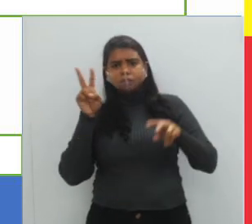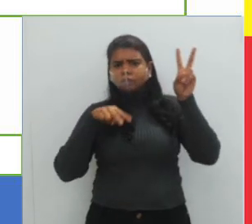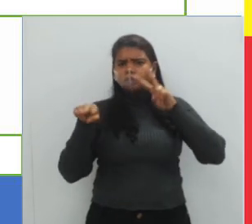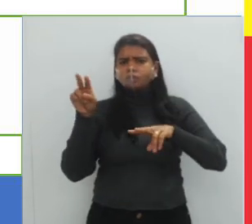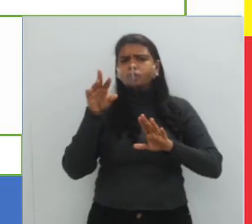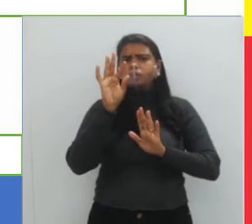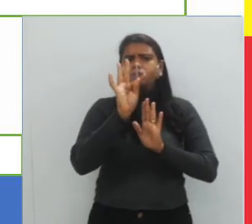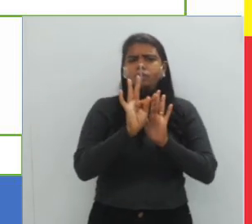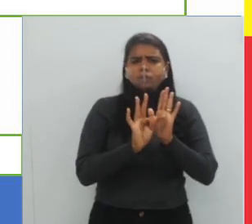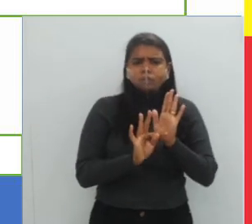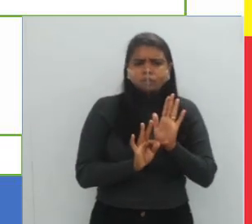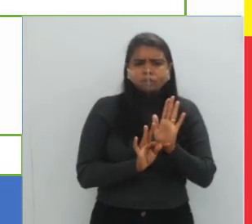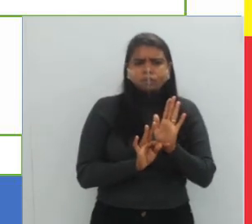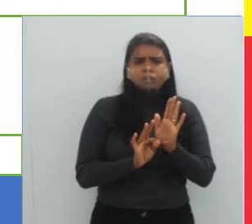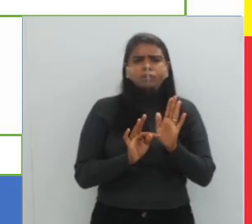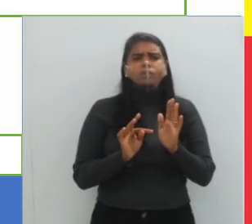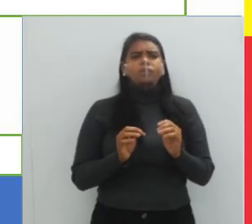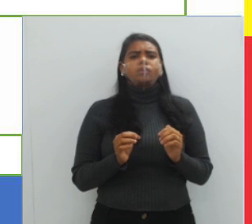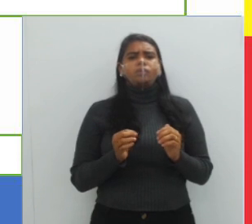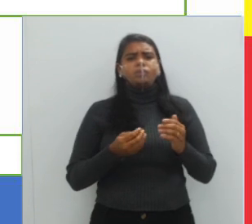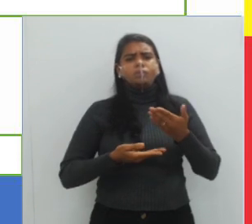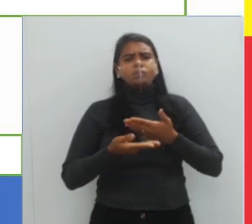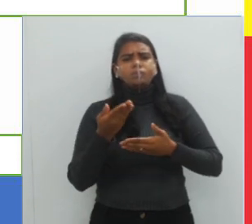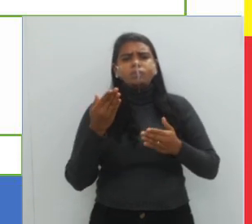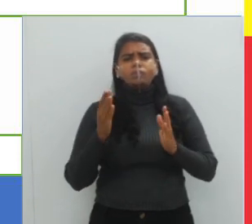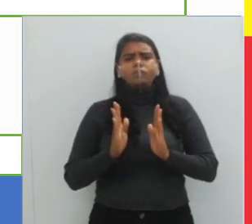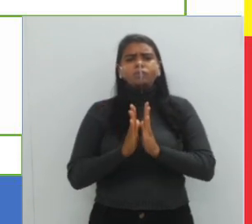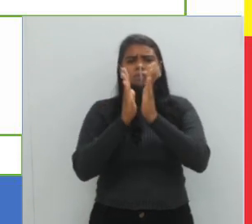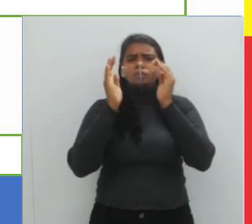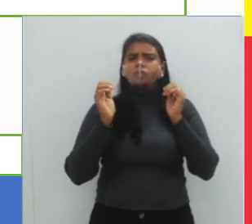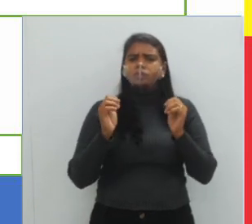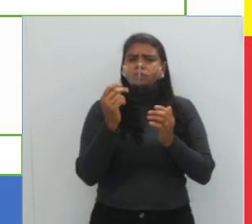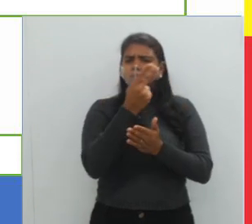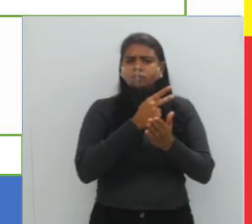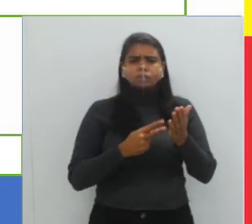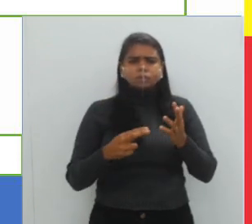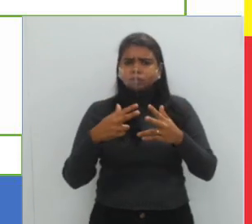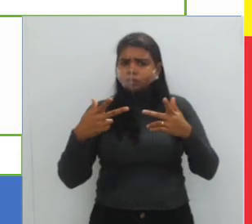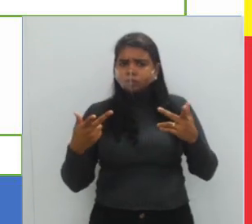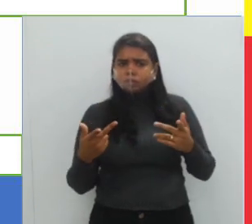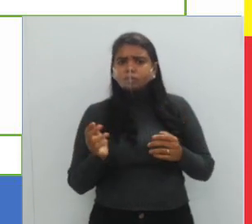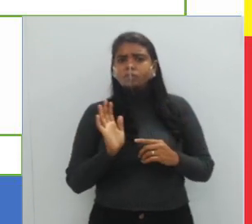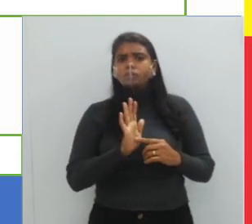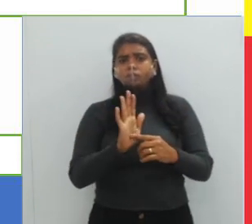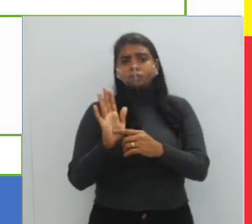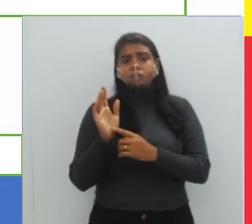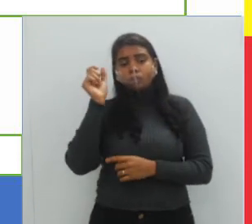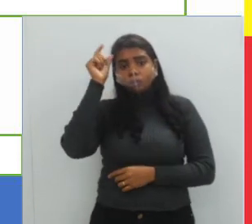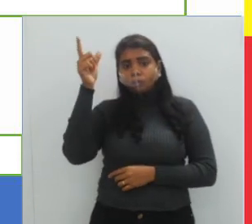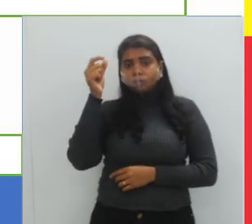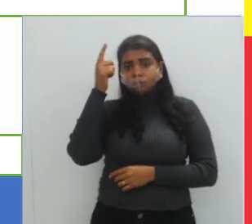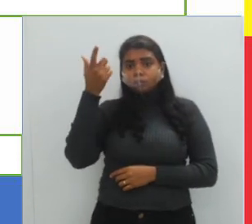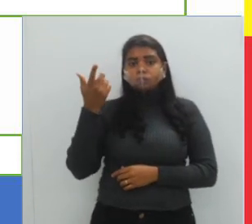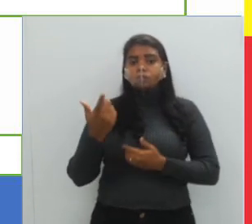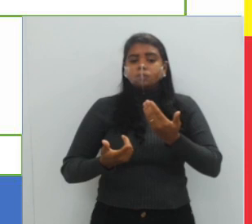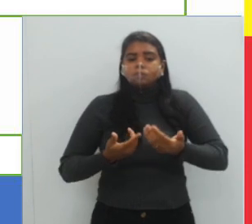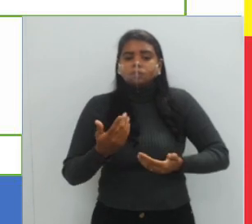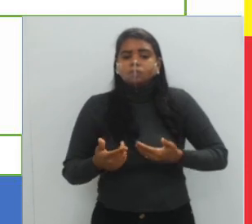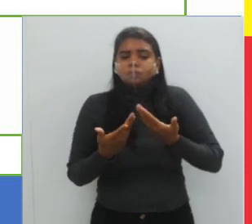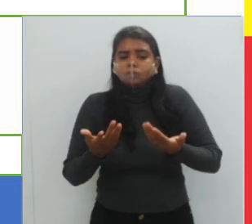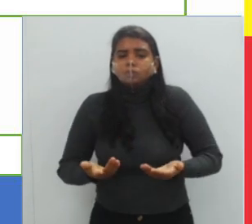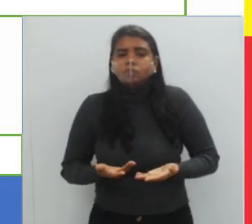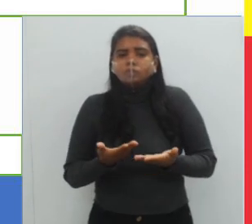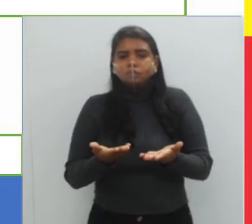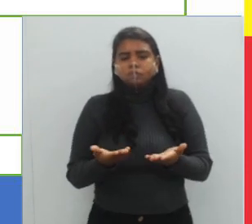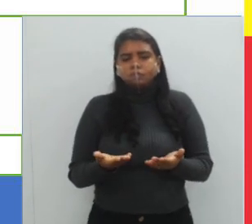visualizam textos, ritos, rituais, obras de arte como símbolos de ideias